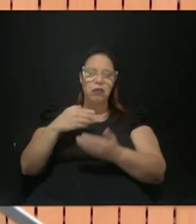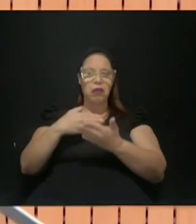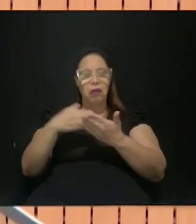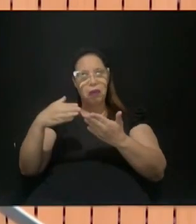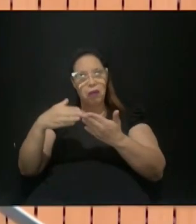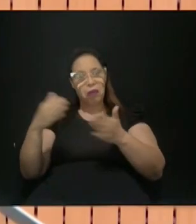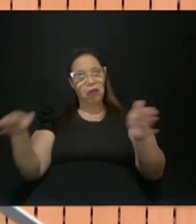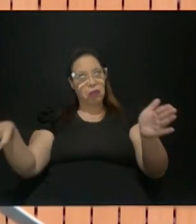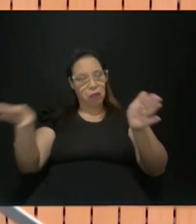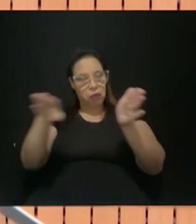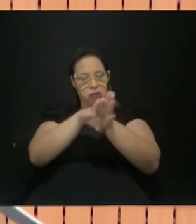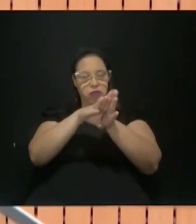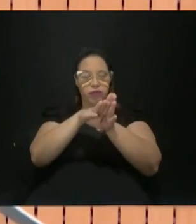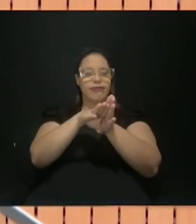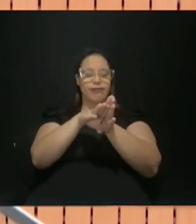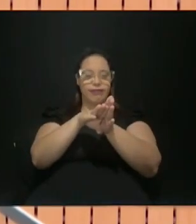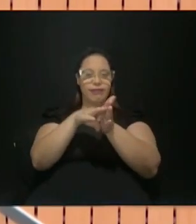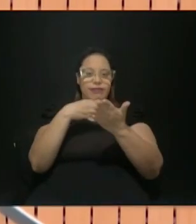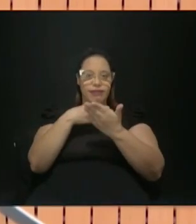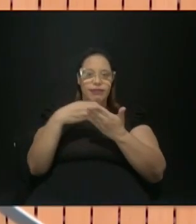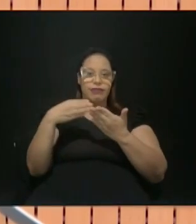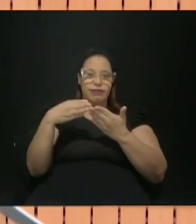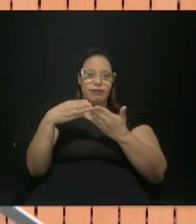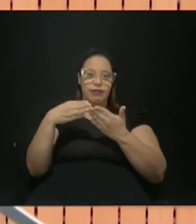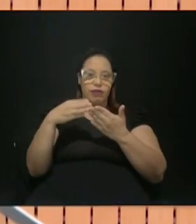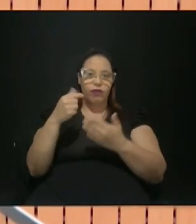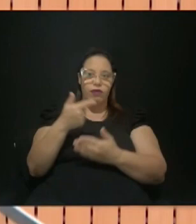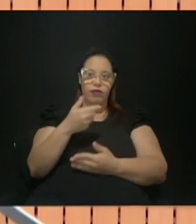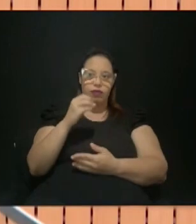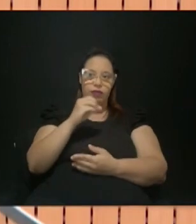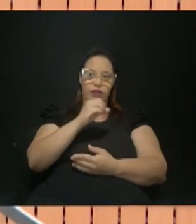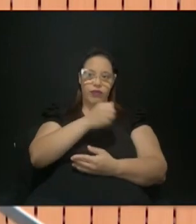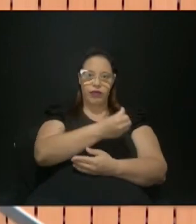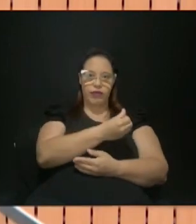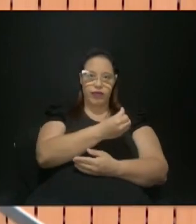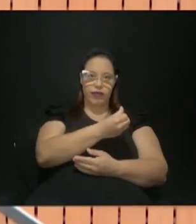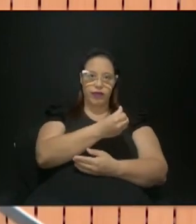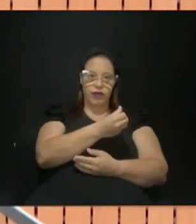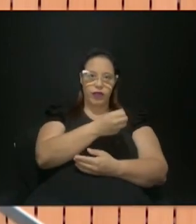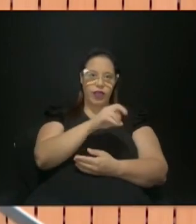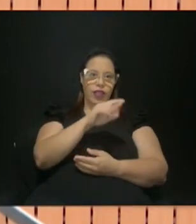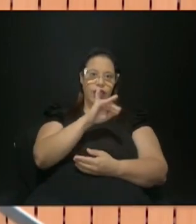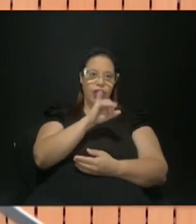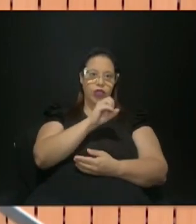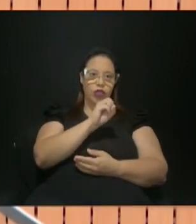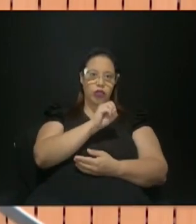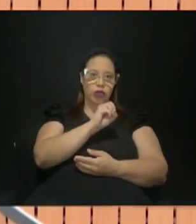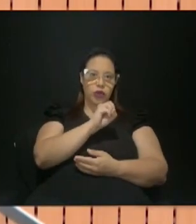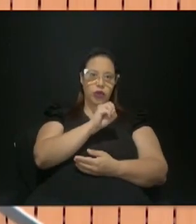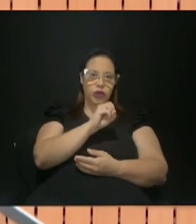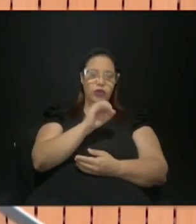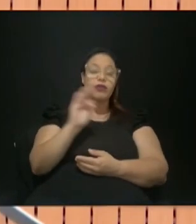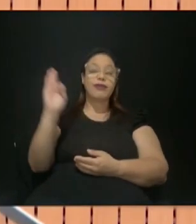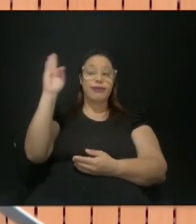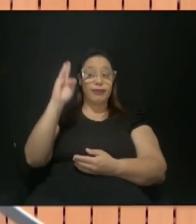né, lá em 2006, com os meus estágios lá da